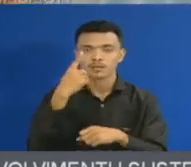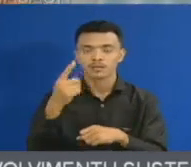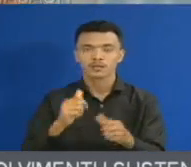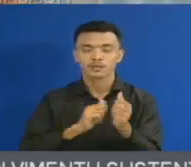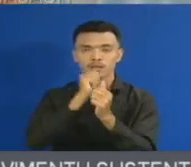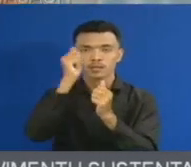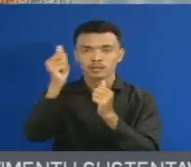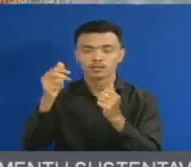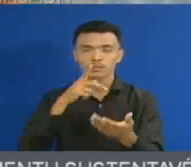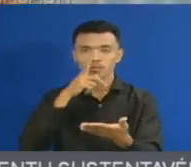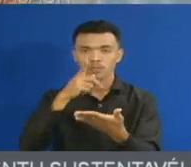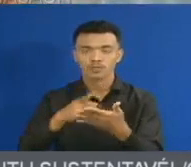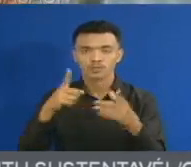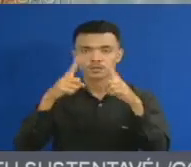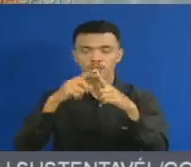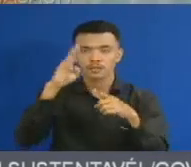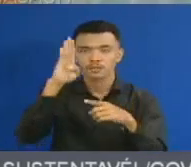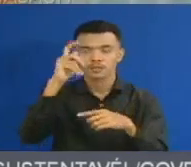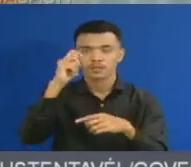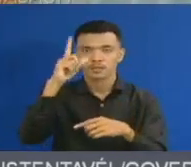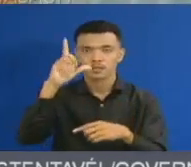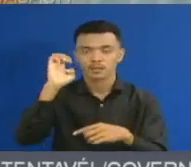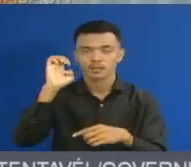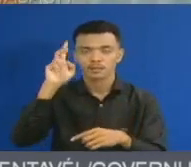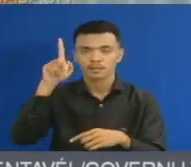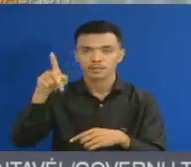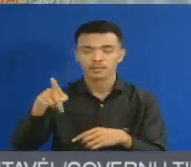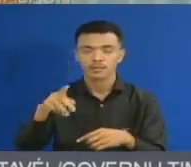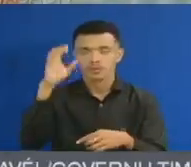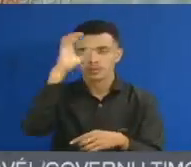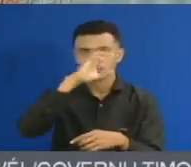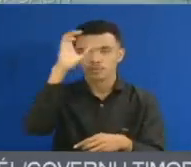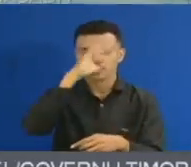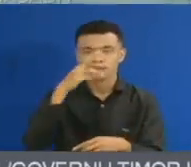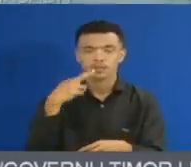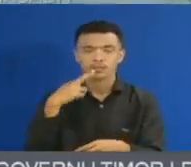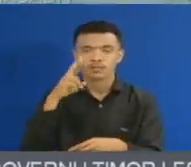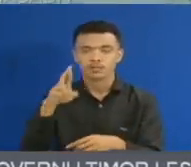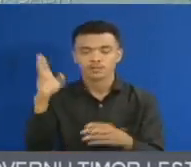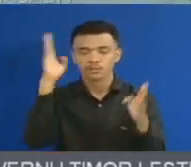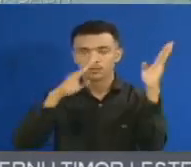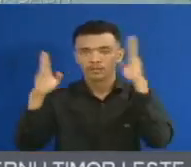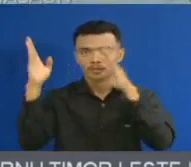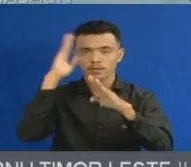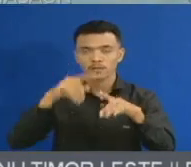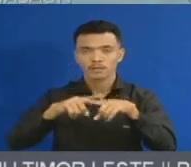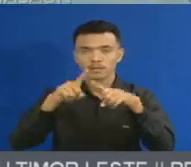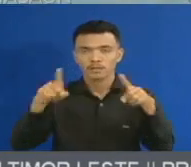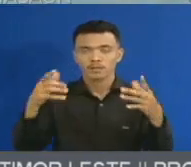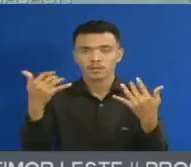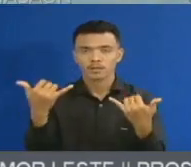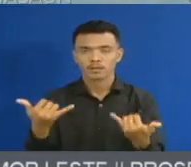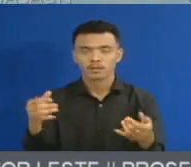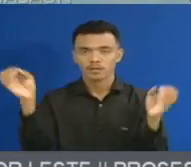ona proposta babe Timor Leste empresa pública, ho dibuka solusaun ba problema ne, mai beto agora la